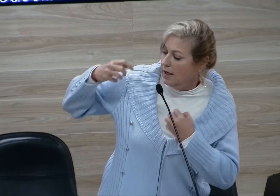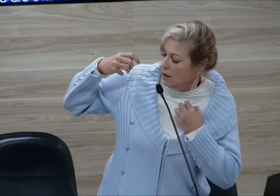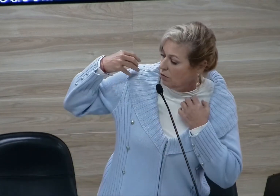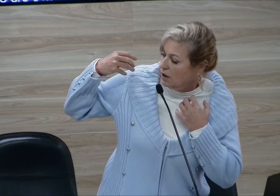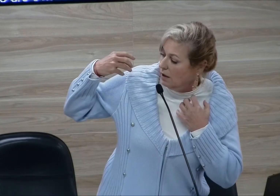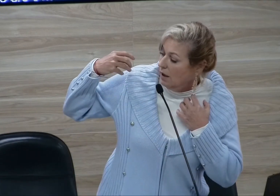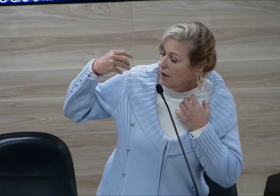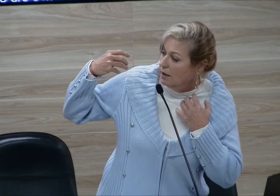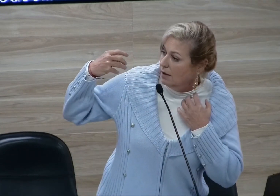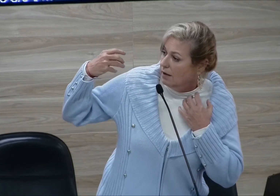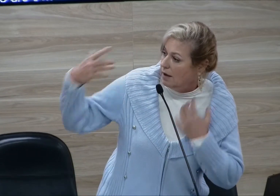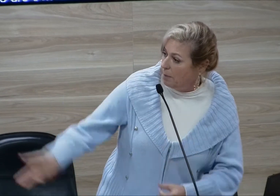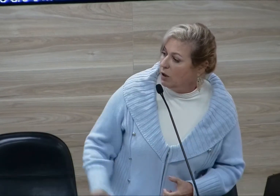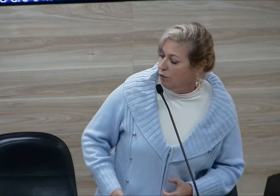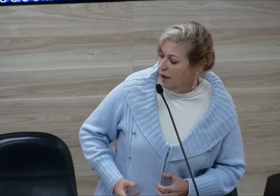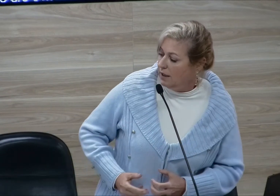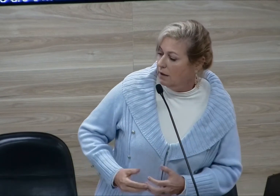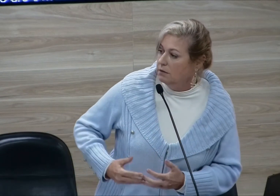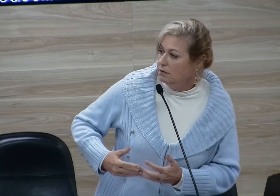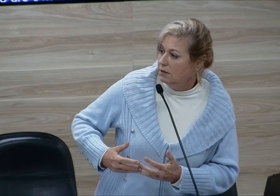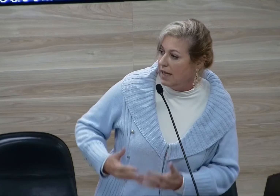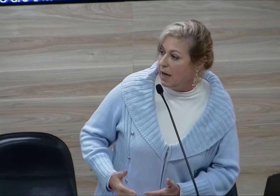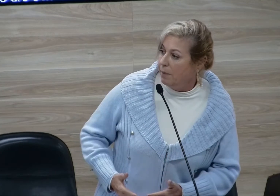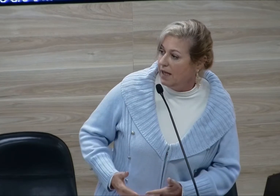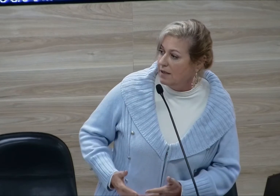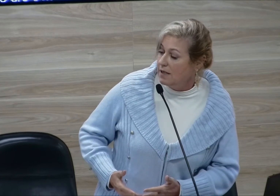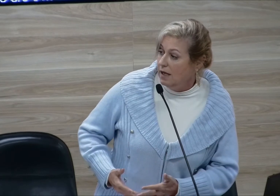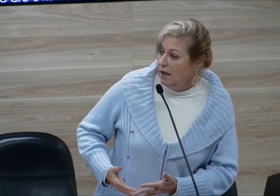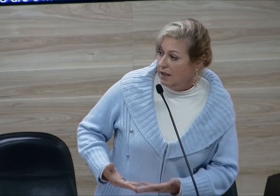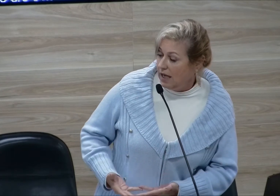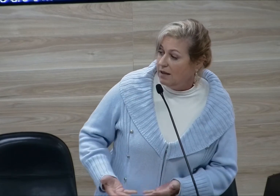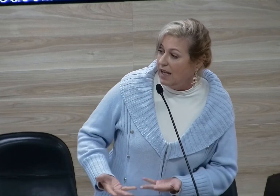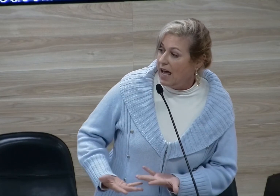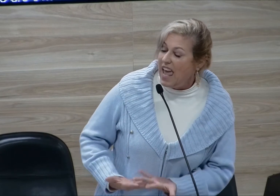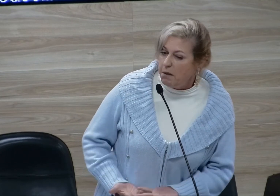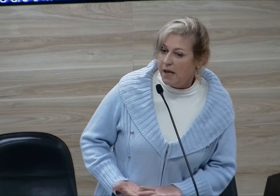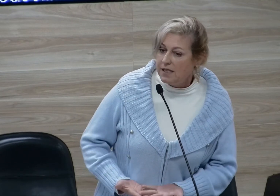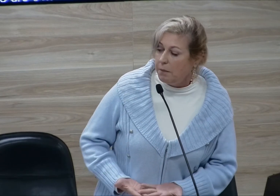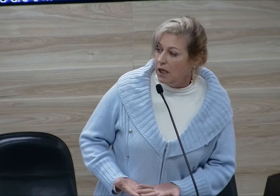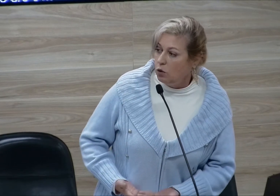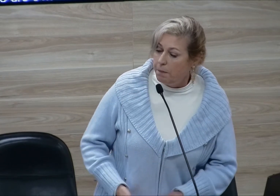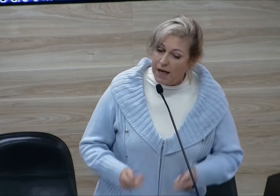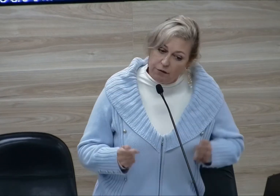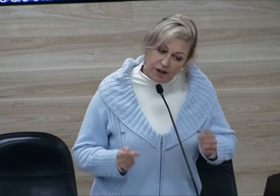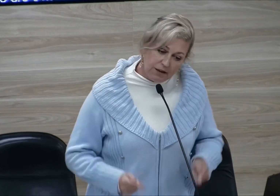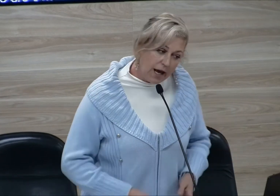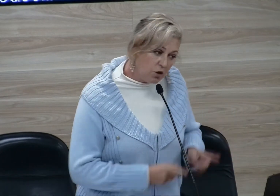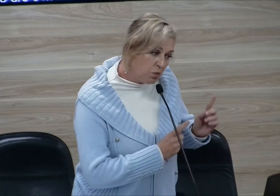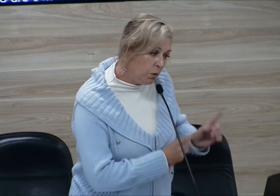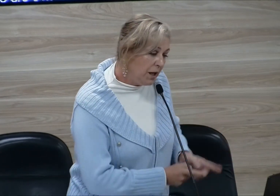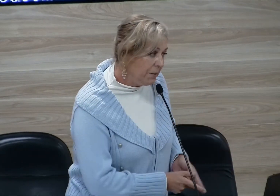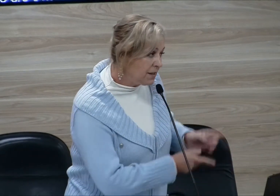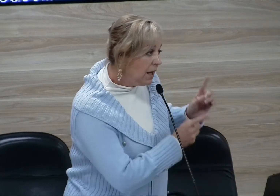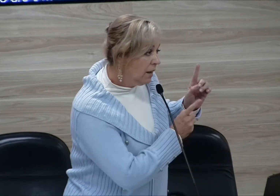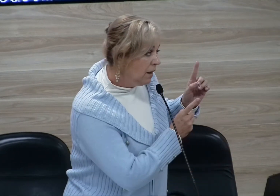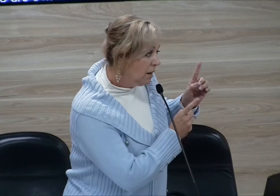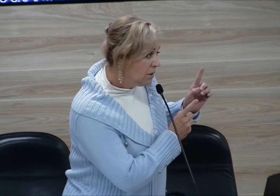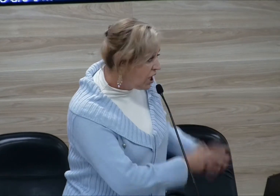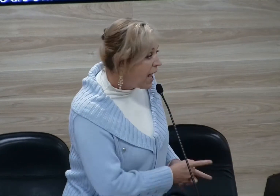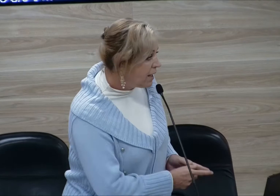está querendo que a pedofilia. Quer apenas que tenha embasamento para enfrentar os